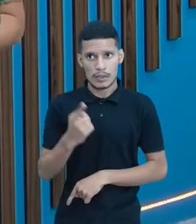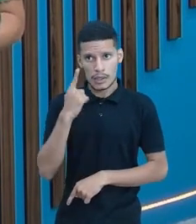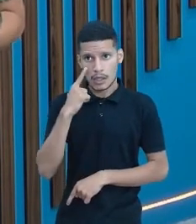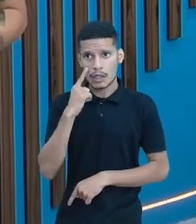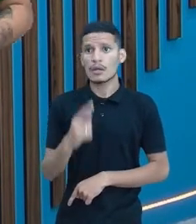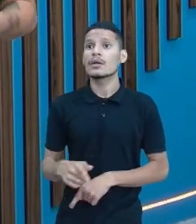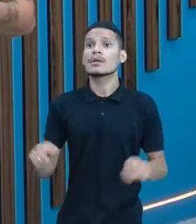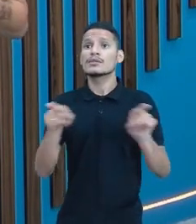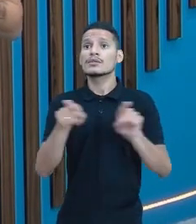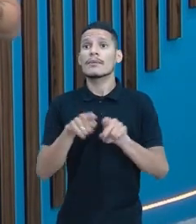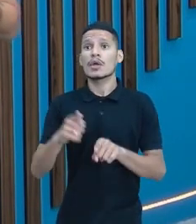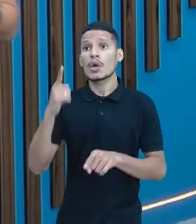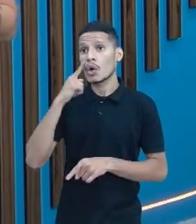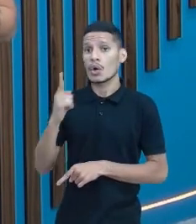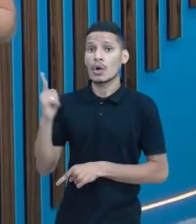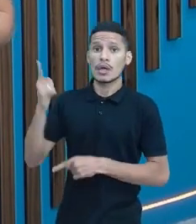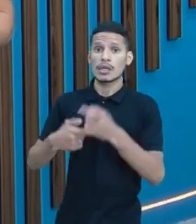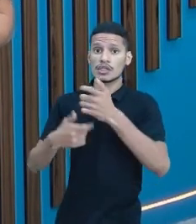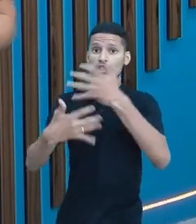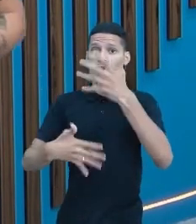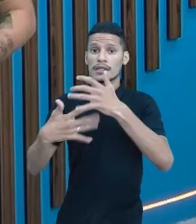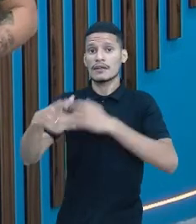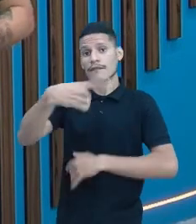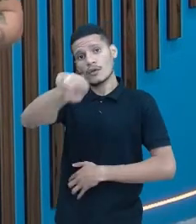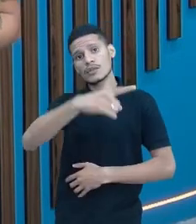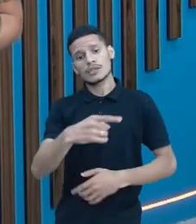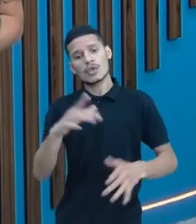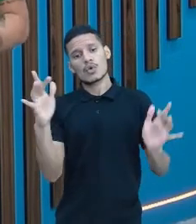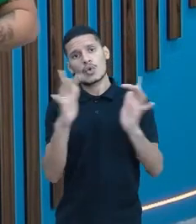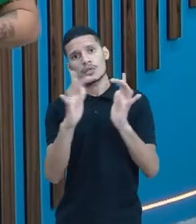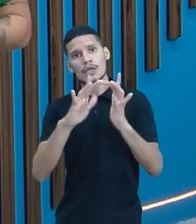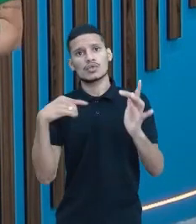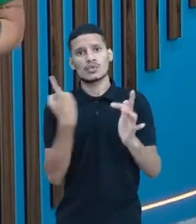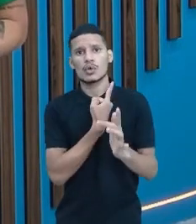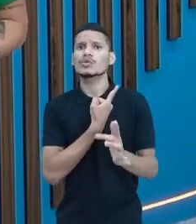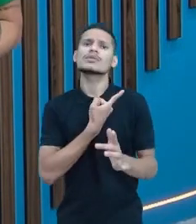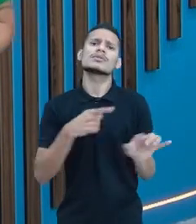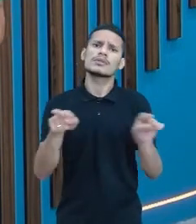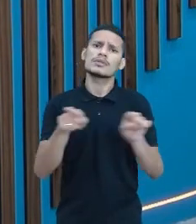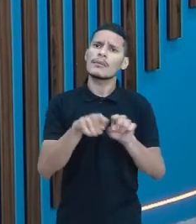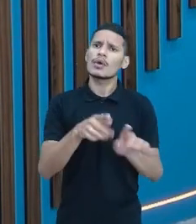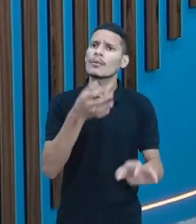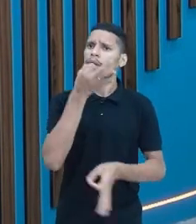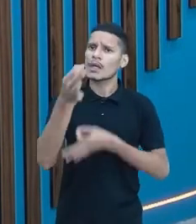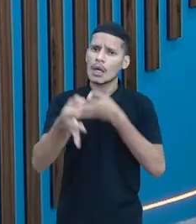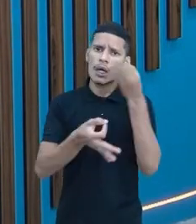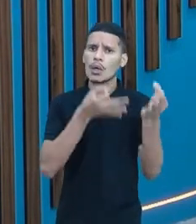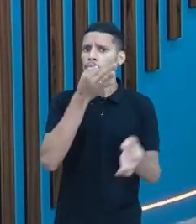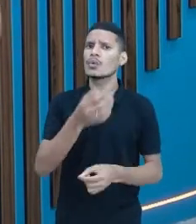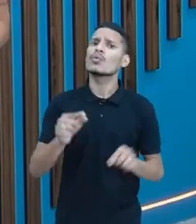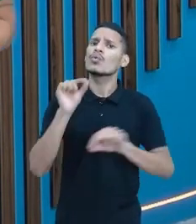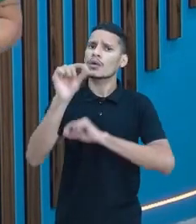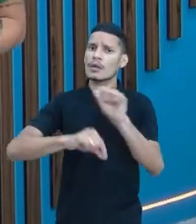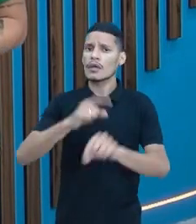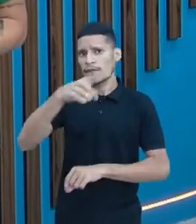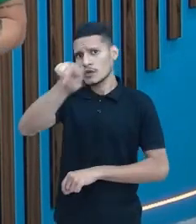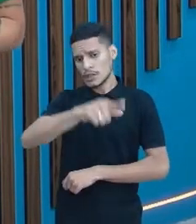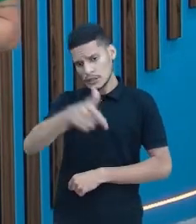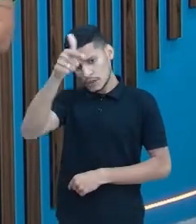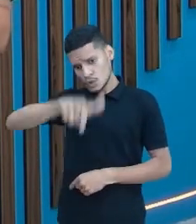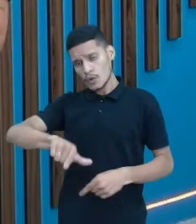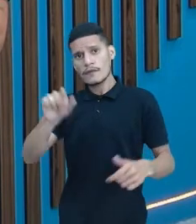Imagem de chat para você entrar em contato com a gente, escrevendo lá. E a sugestão é refazer essa ideia